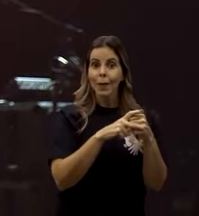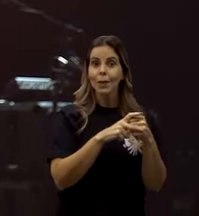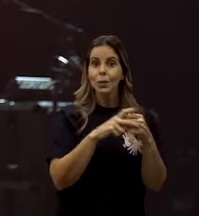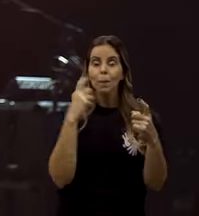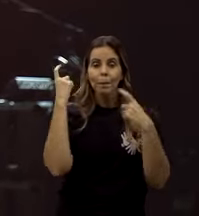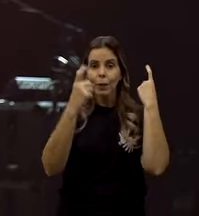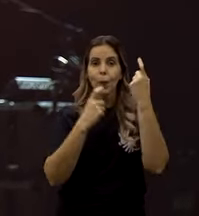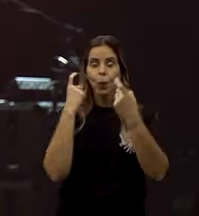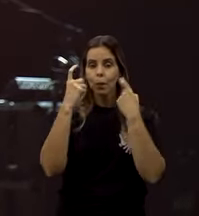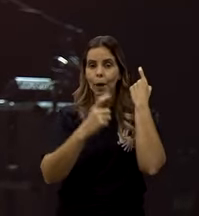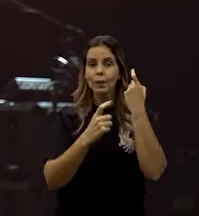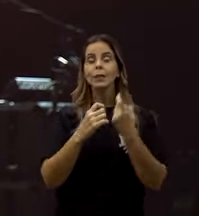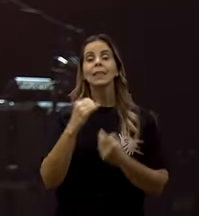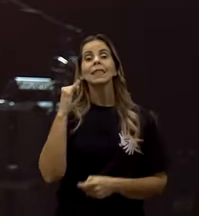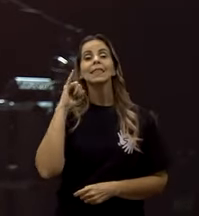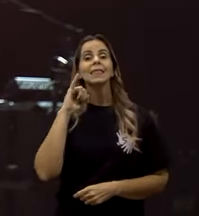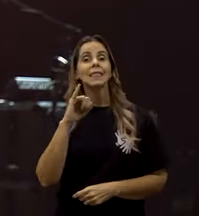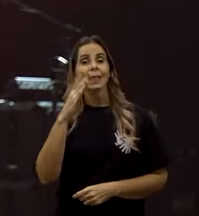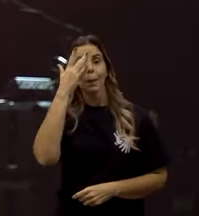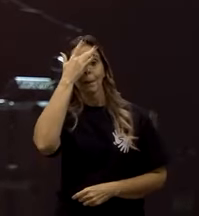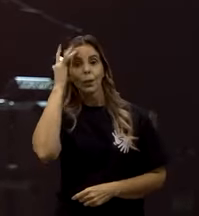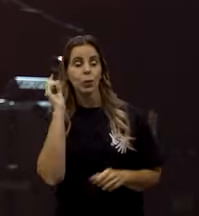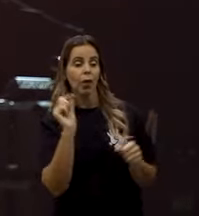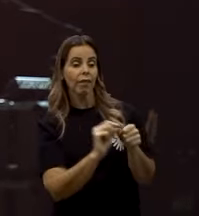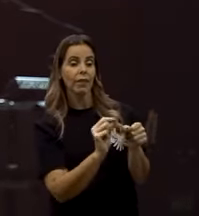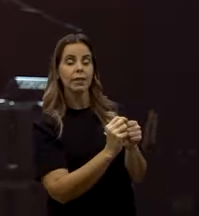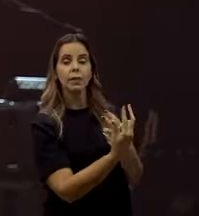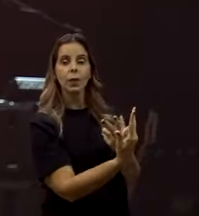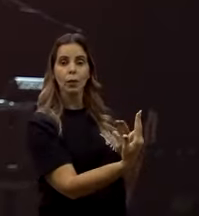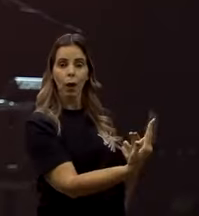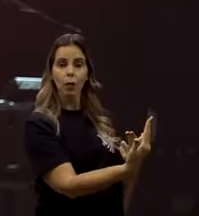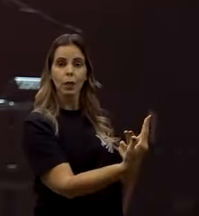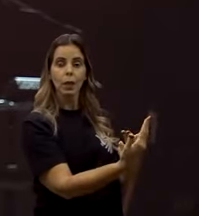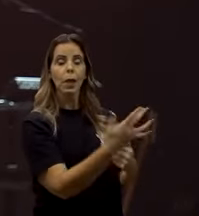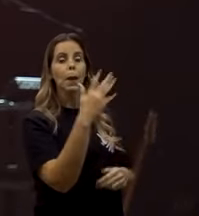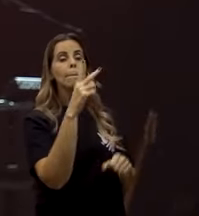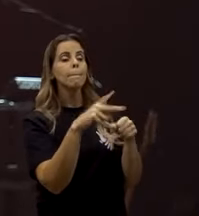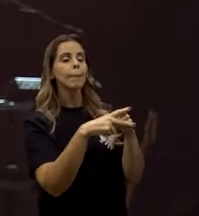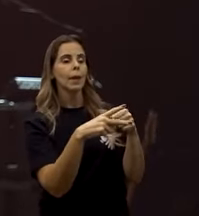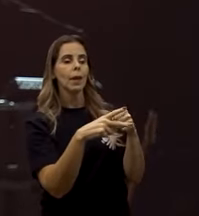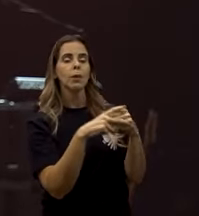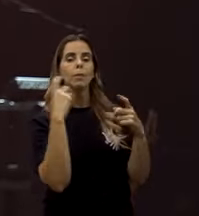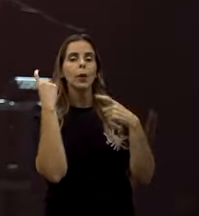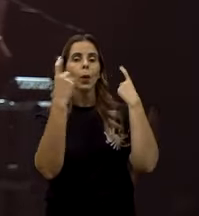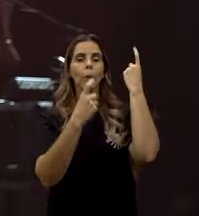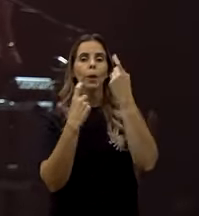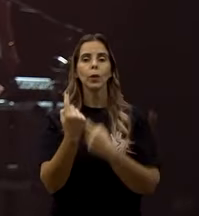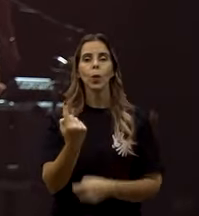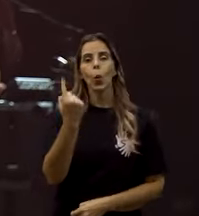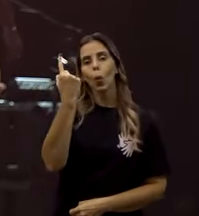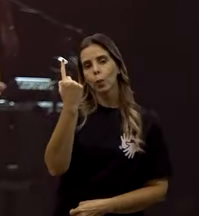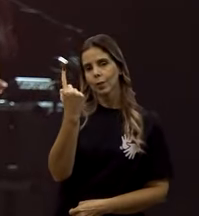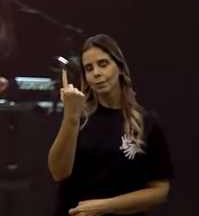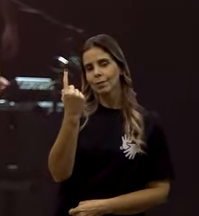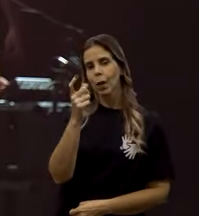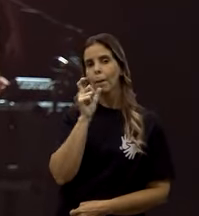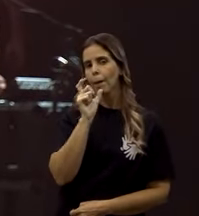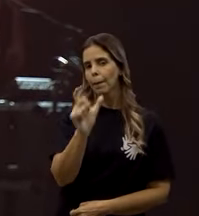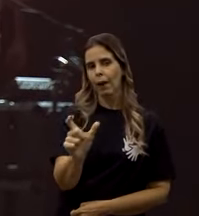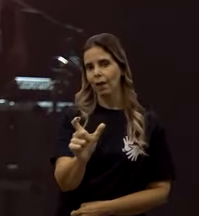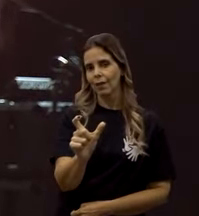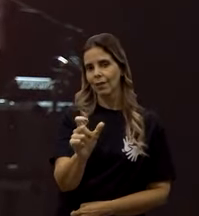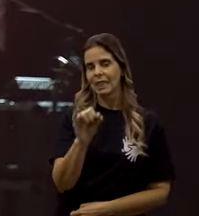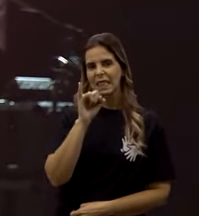gente fazendo o que ele tá fazendo Pedro tá preocupado Se o tempo tá ficando bom Pedro só tem uma coisa ele só tem uma palavra ele não tem um